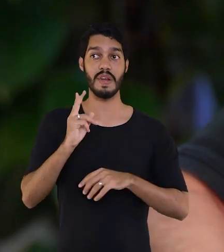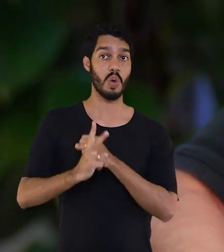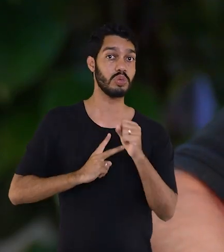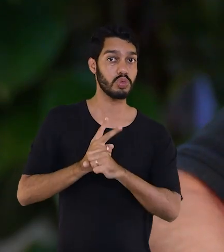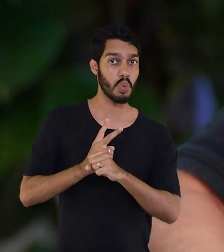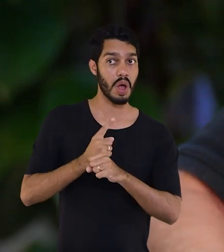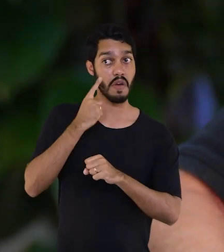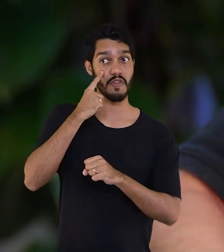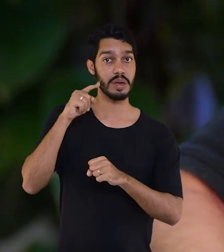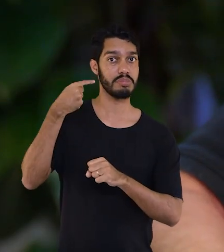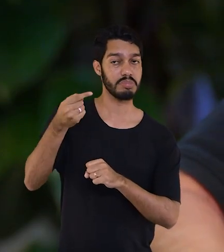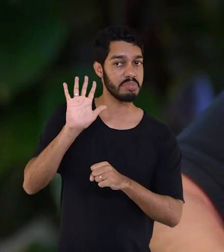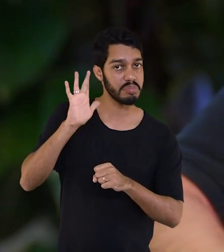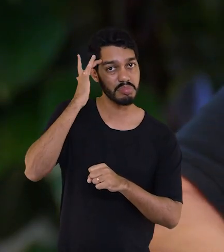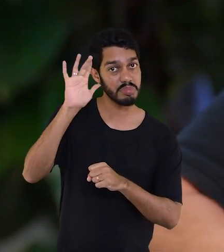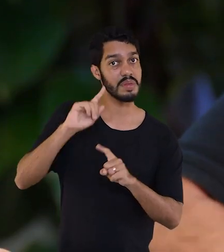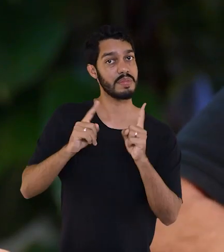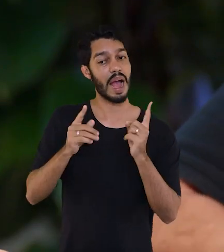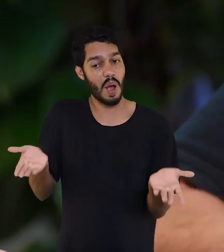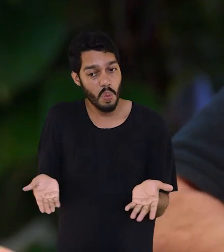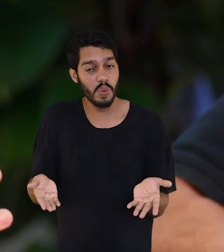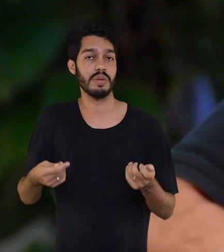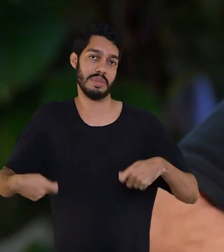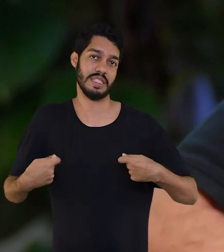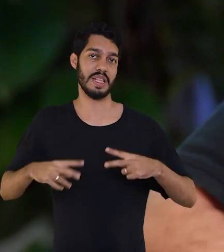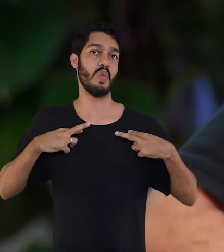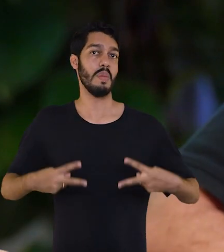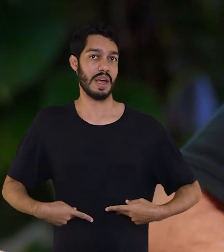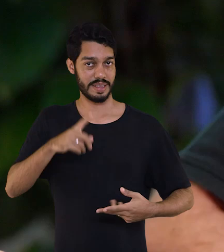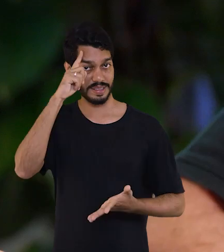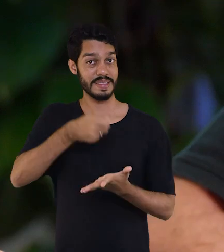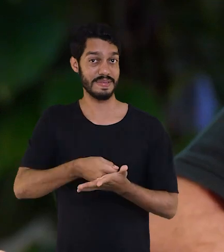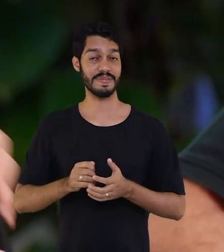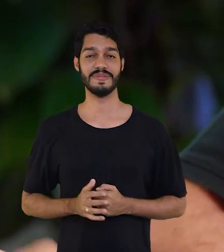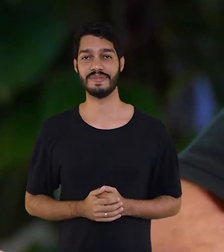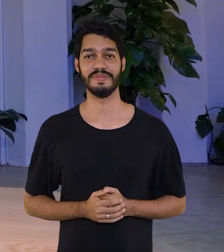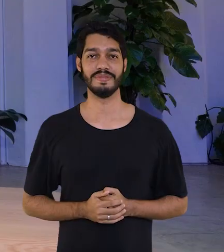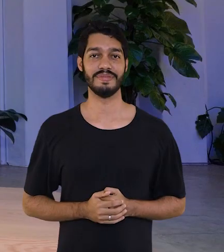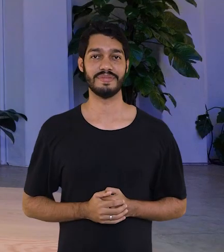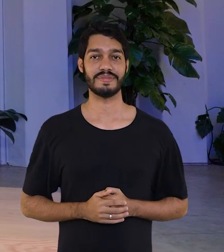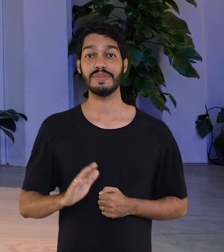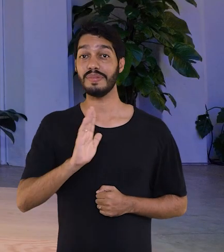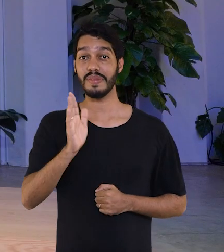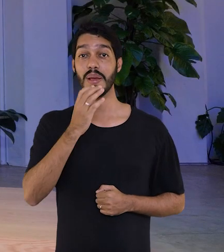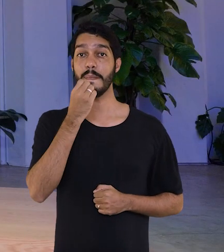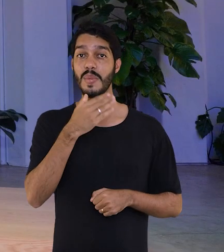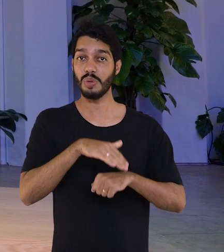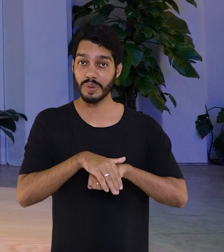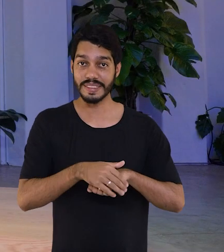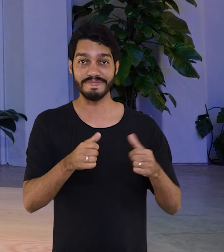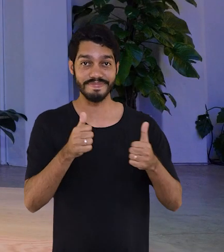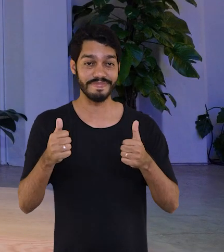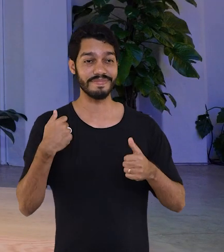necessita ainda, não sabemos daqui a 2 anos, de uma interpretação muito mais humana. Boa noite.